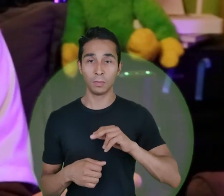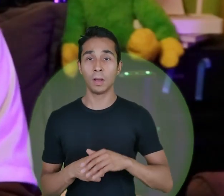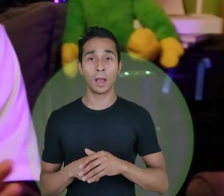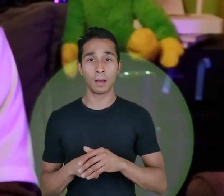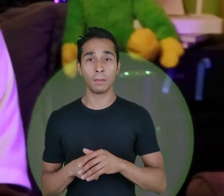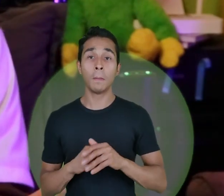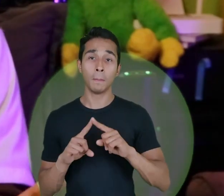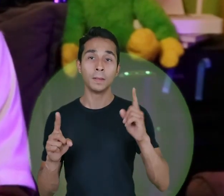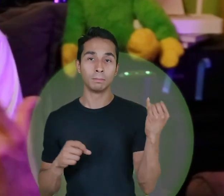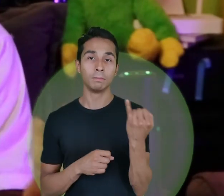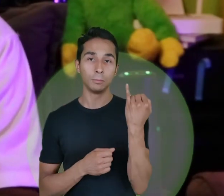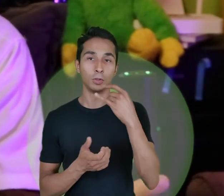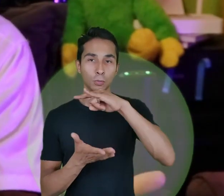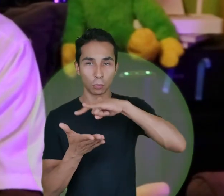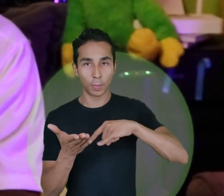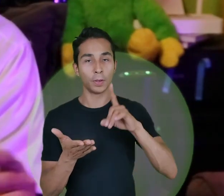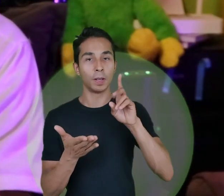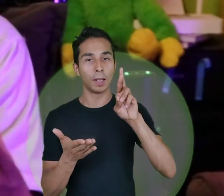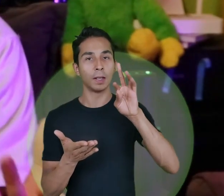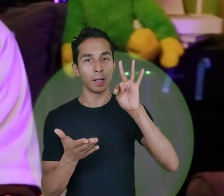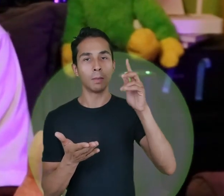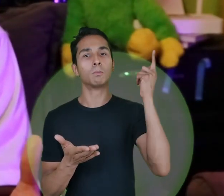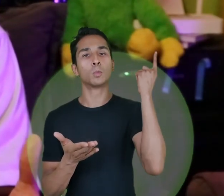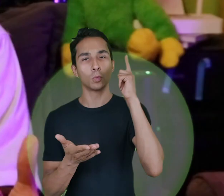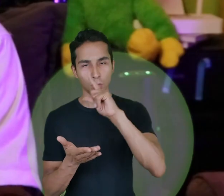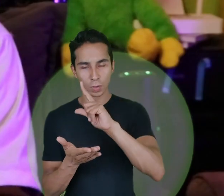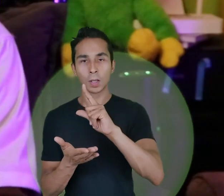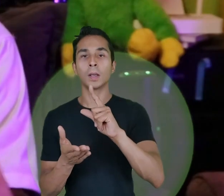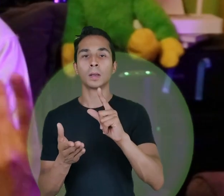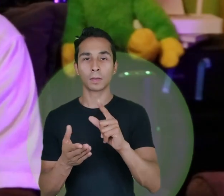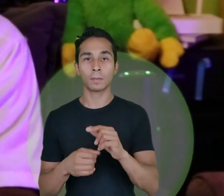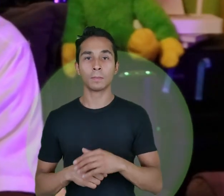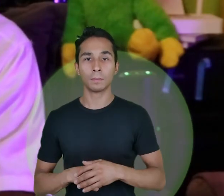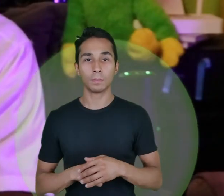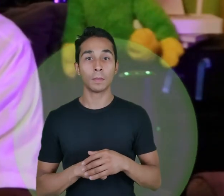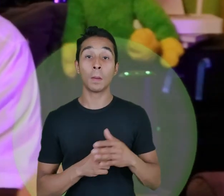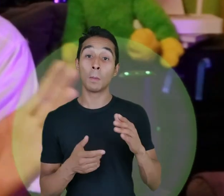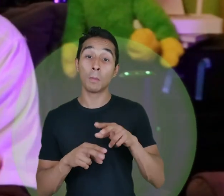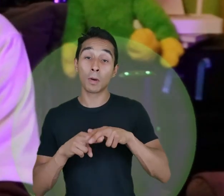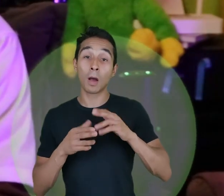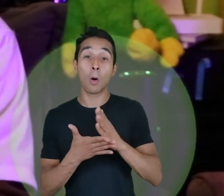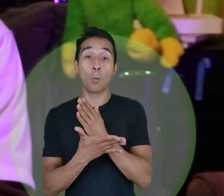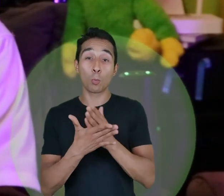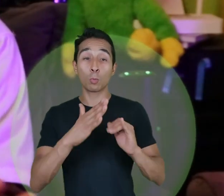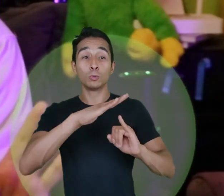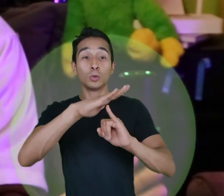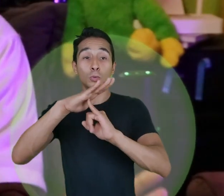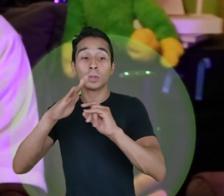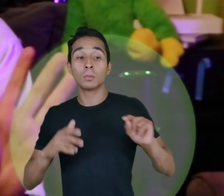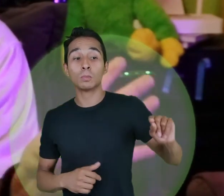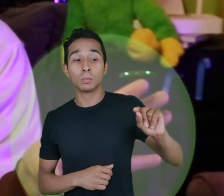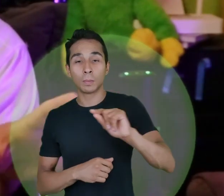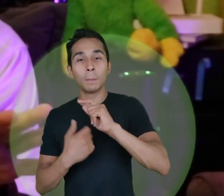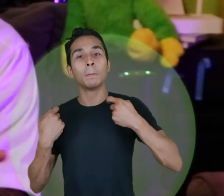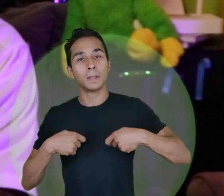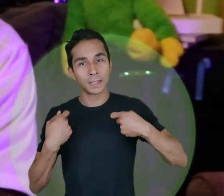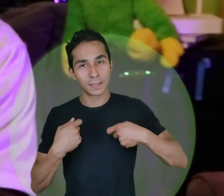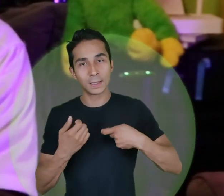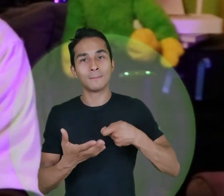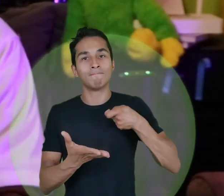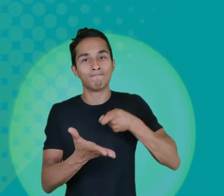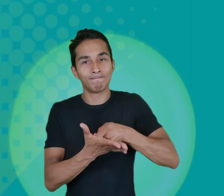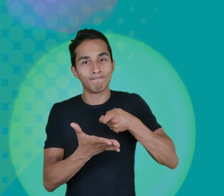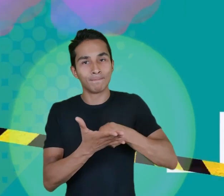você não vai estar devendo para ninguém, pelo contrário, vai estar tipo assim, alcançando os projetos e outras instituições que só aceitam trabalho se você tiver esse tal do